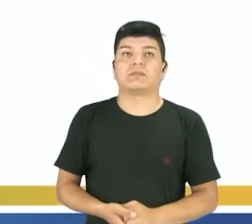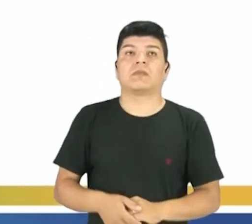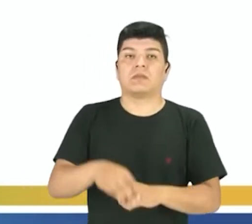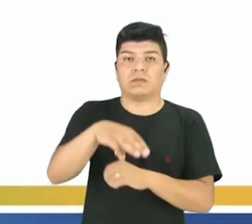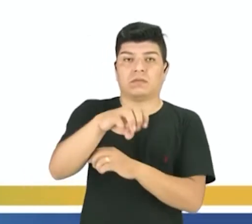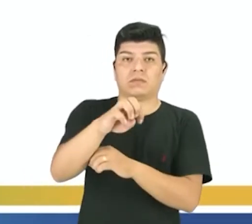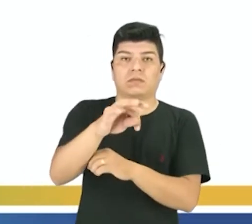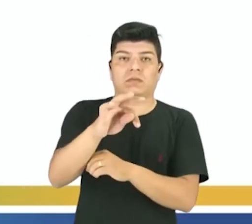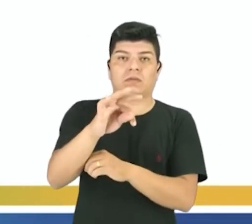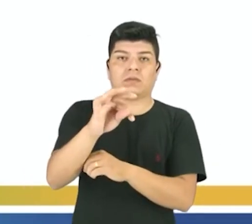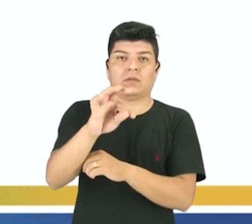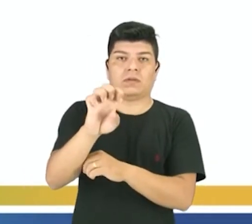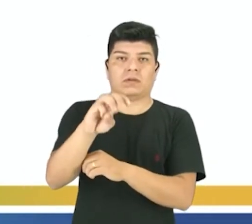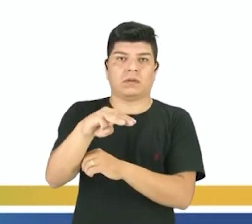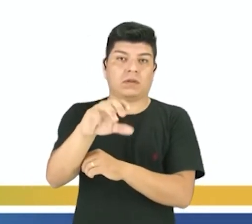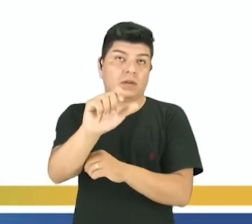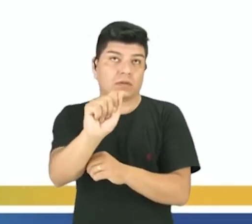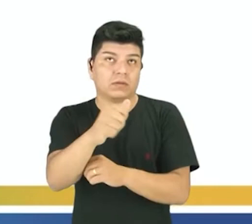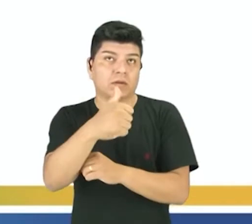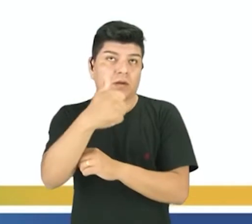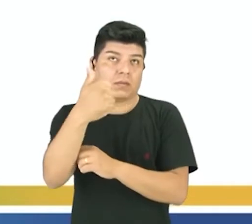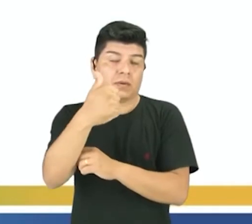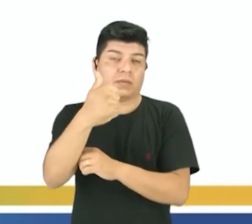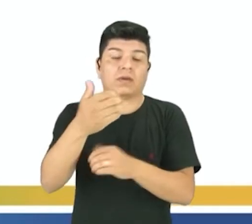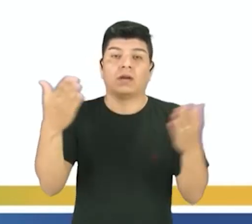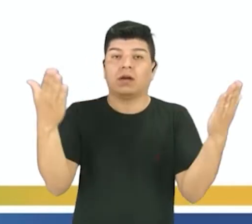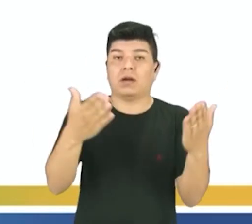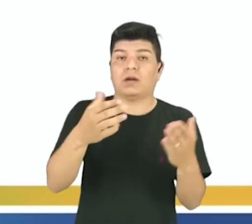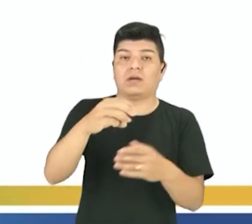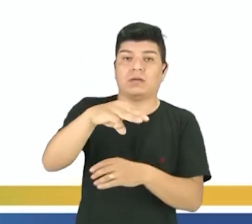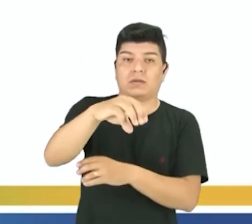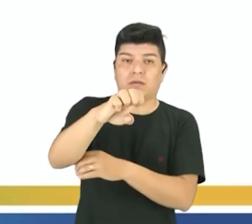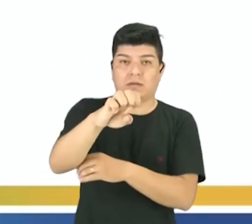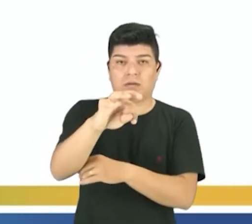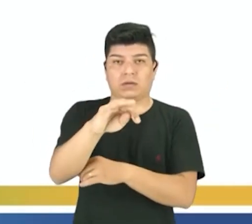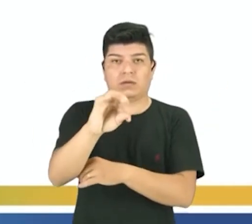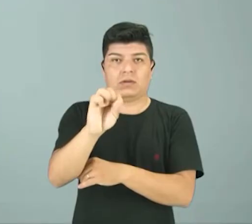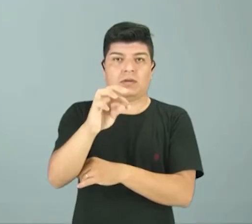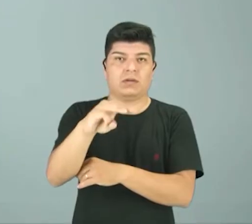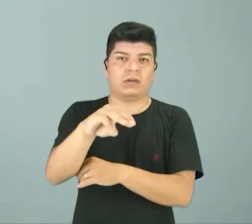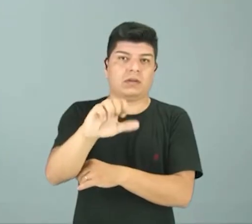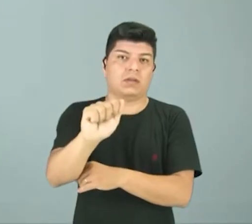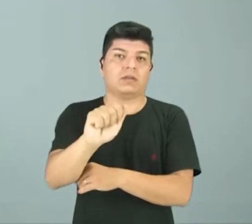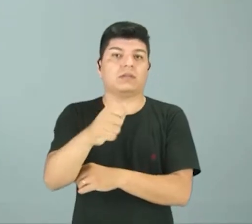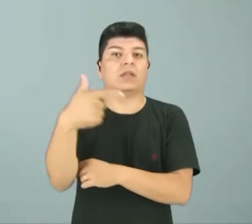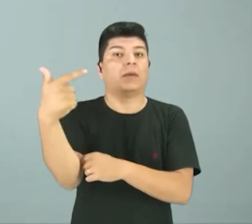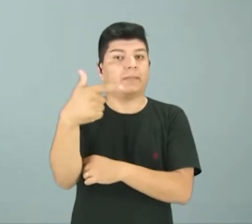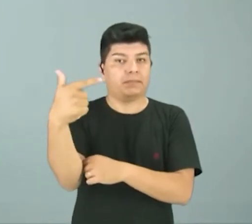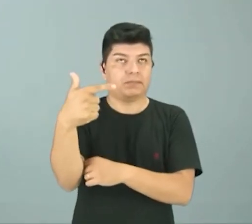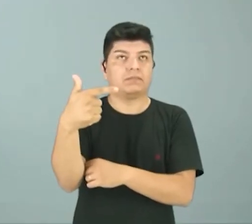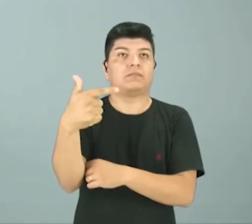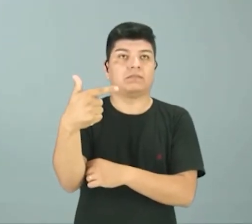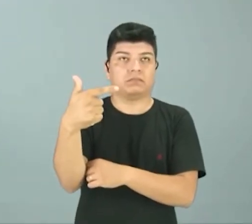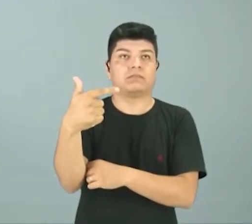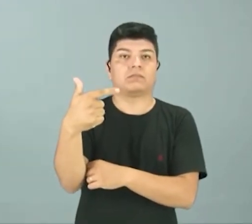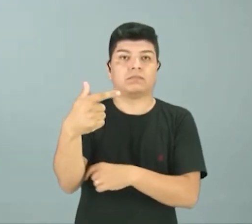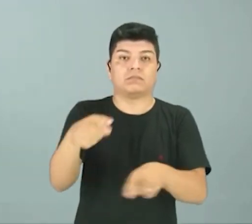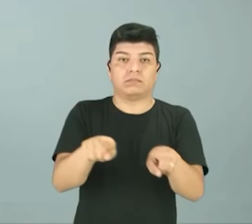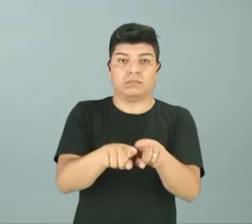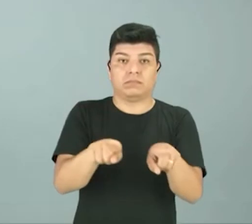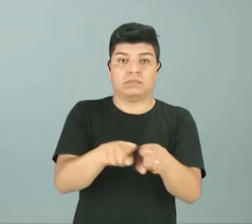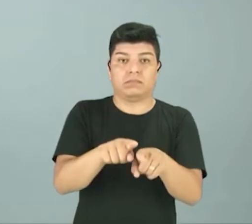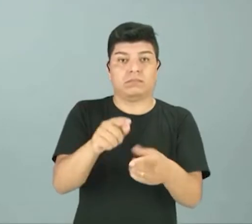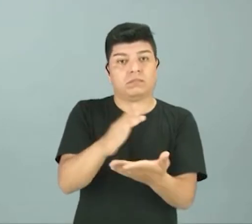meristema primário, há algumas plantas, né, principalmente as dicotiledôneas, né, e